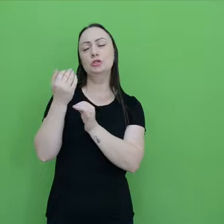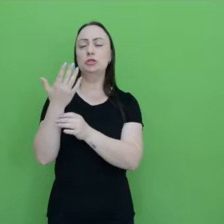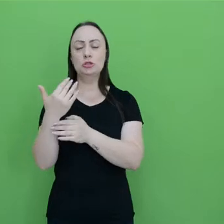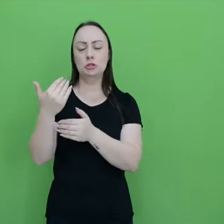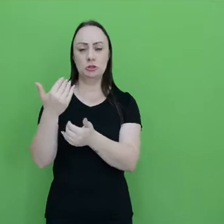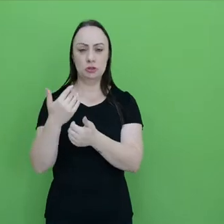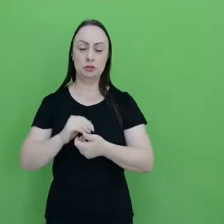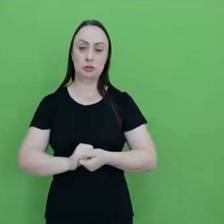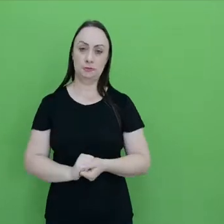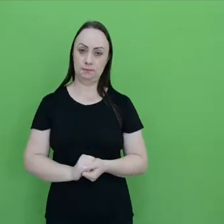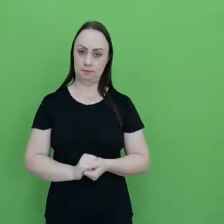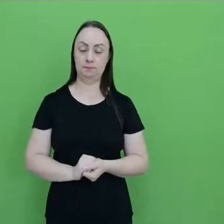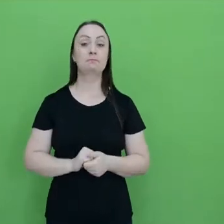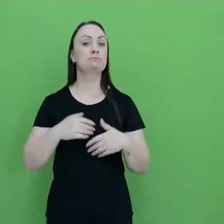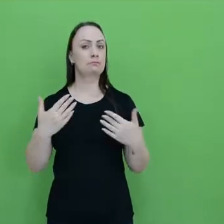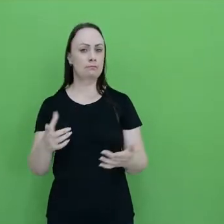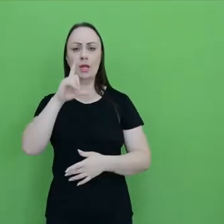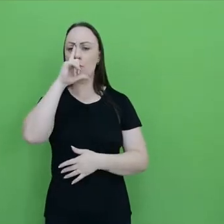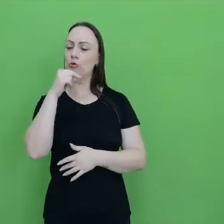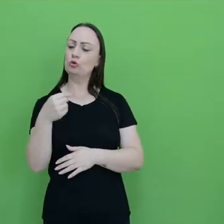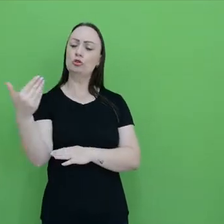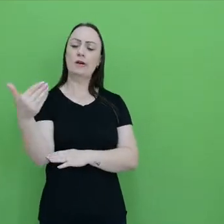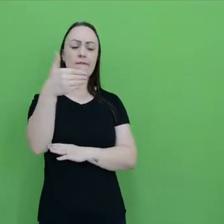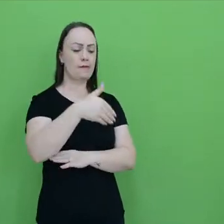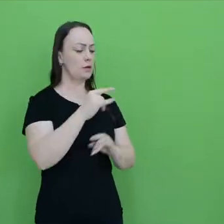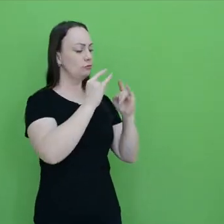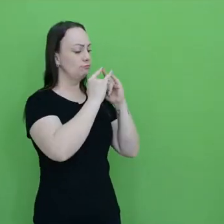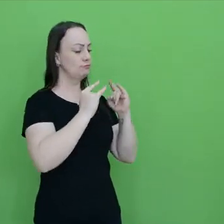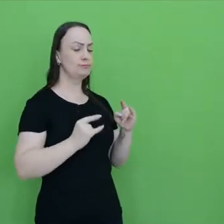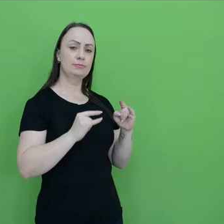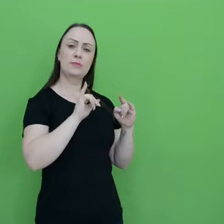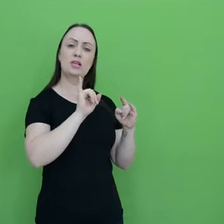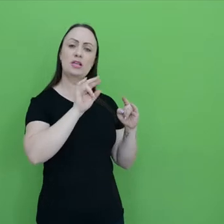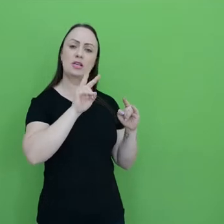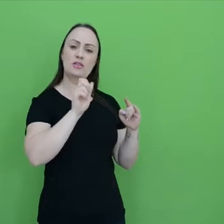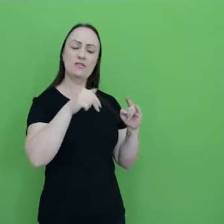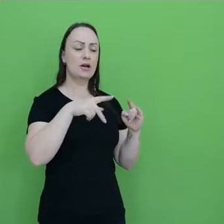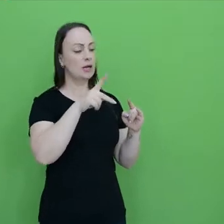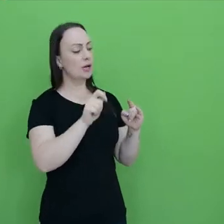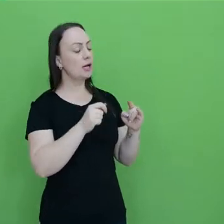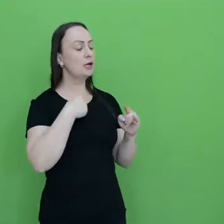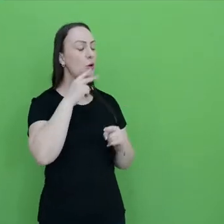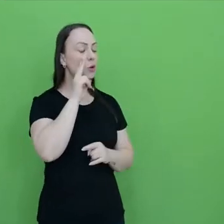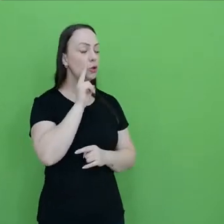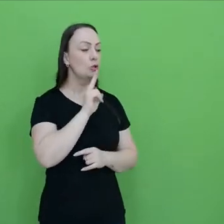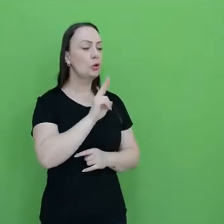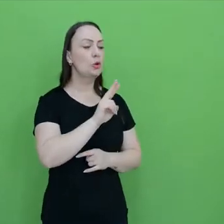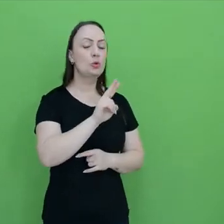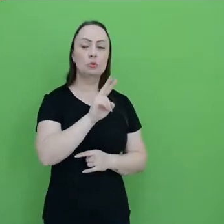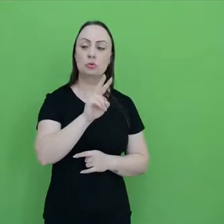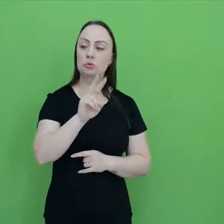perto. A bruxa cigana veio até a tenda de Ivanka. Olhou,